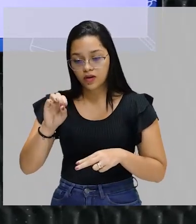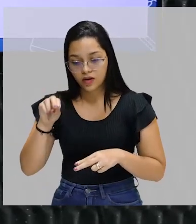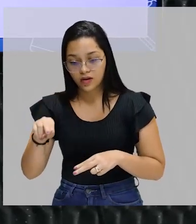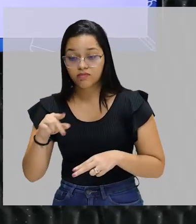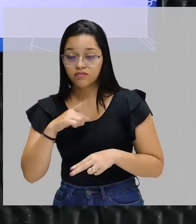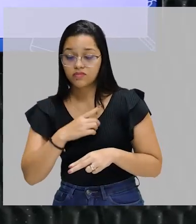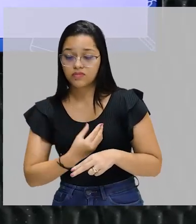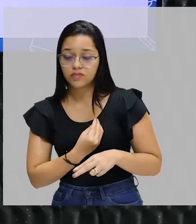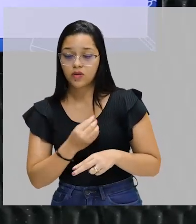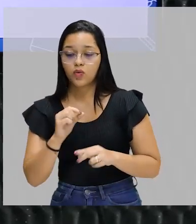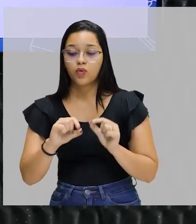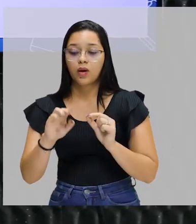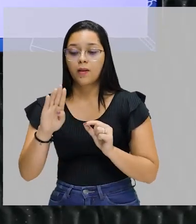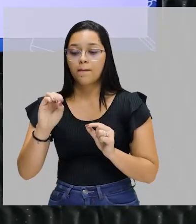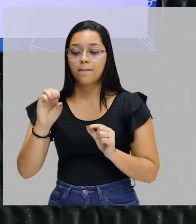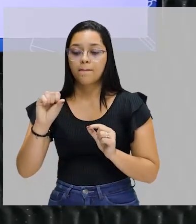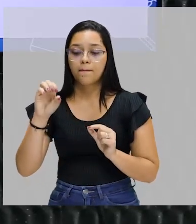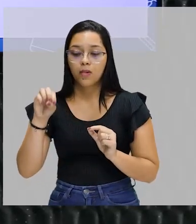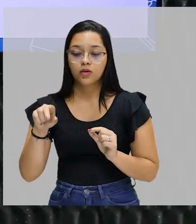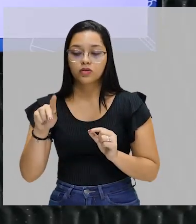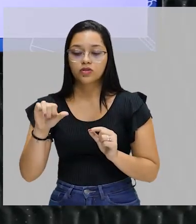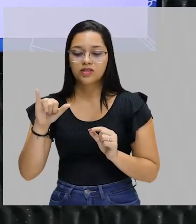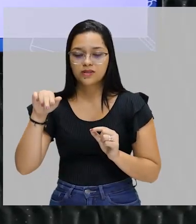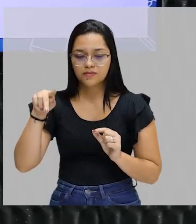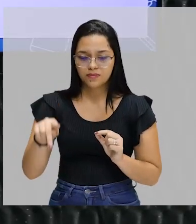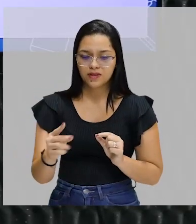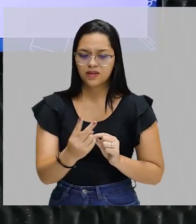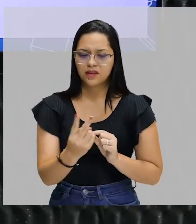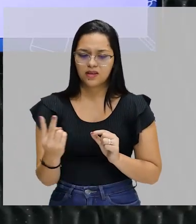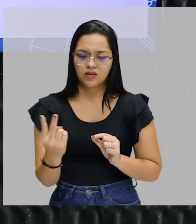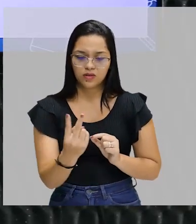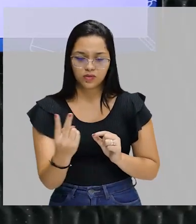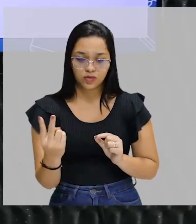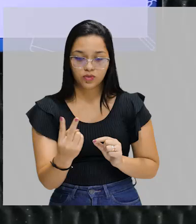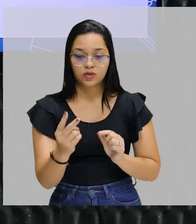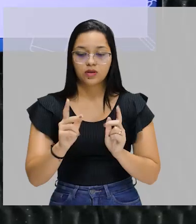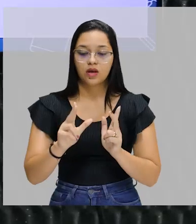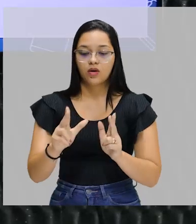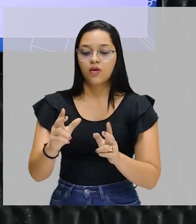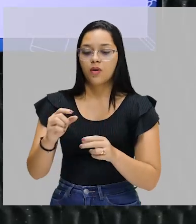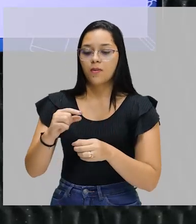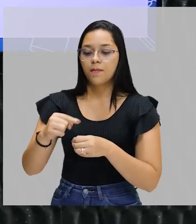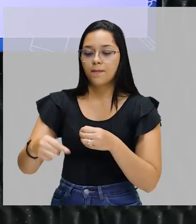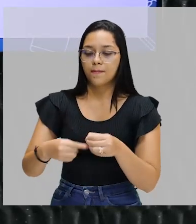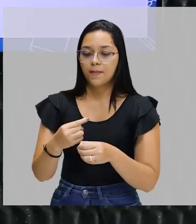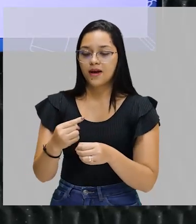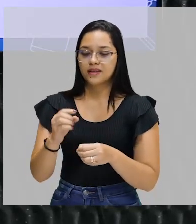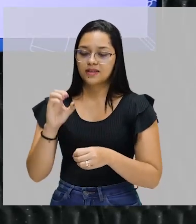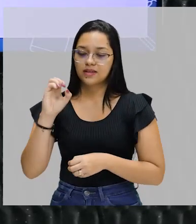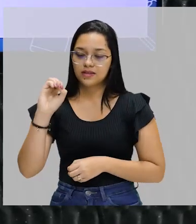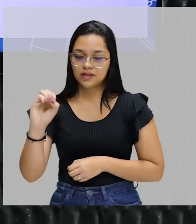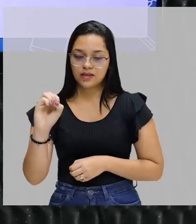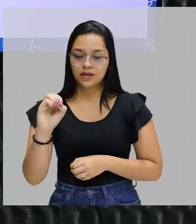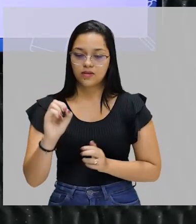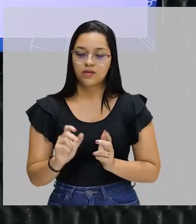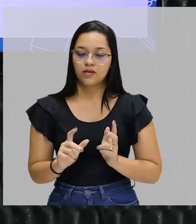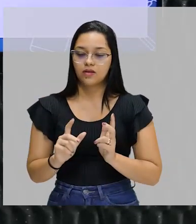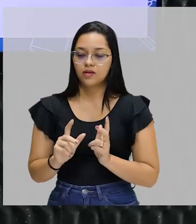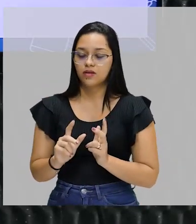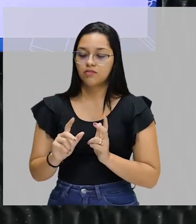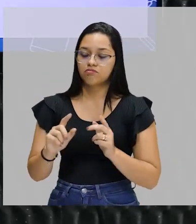gravitons existir, deve ser um bóson de spin par e igual a 2, certo? E deve ter uma